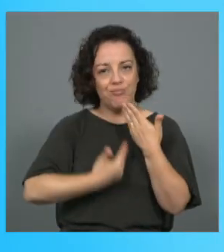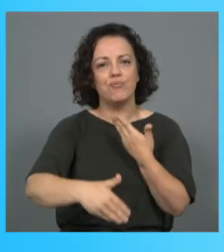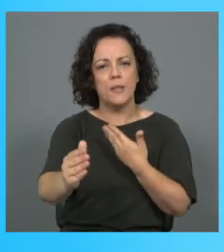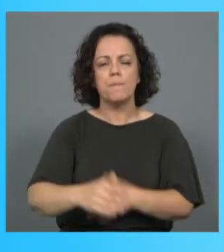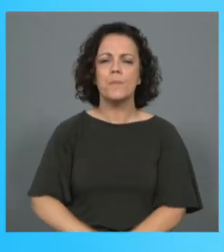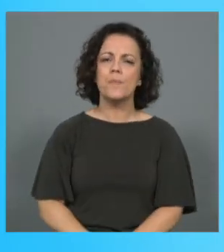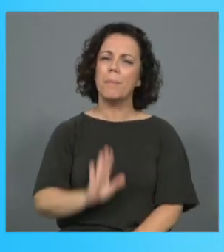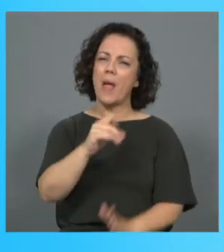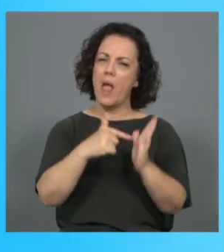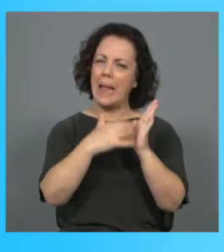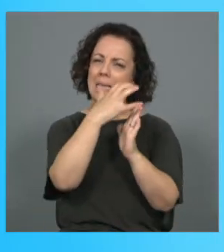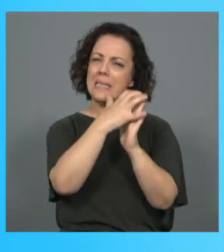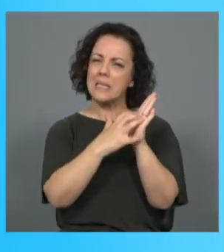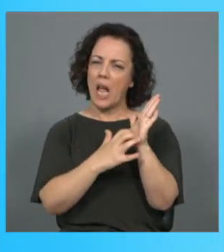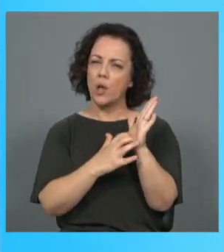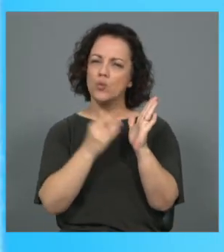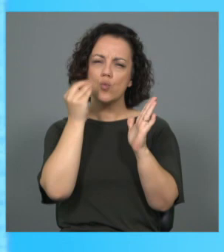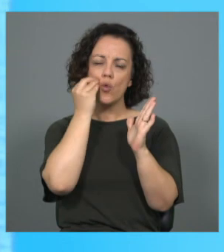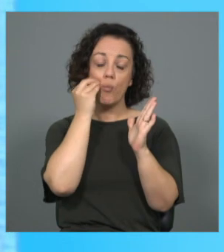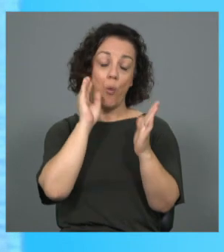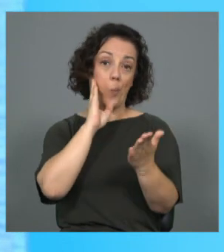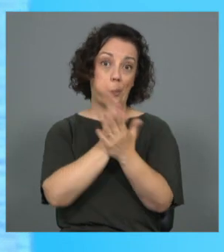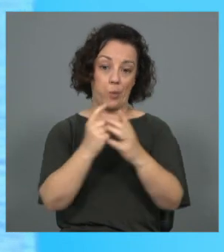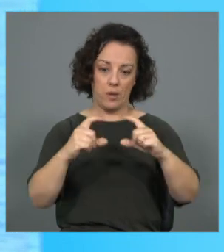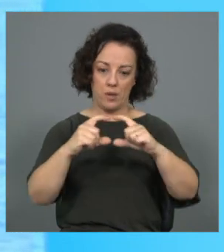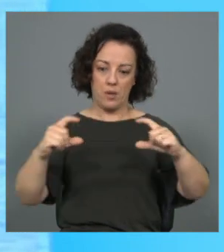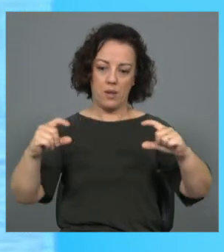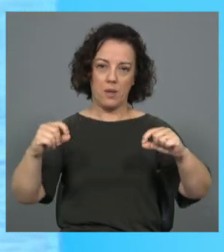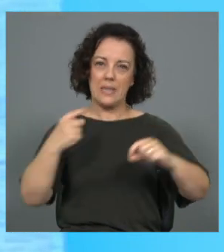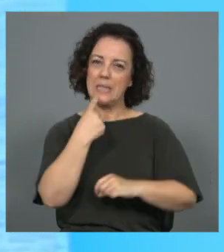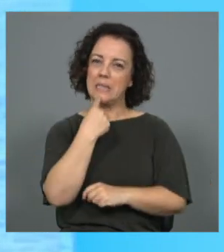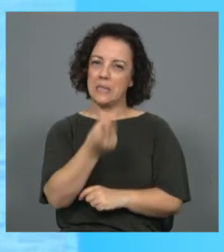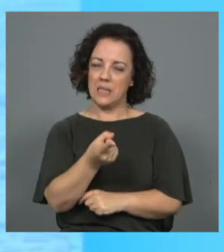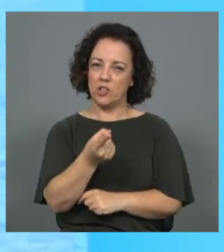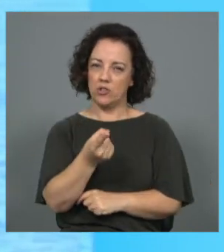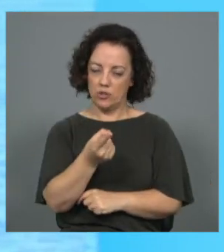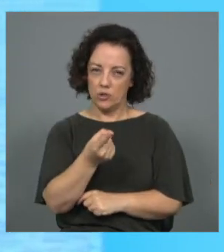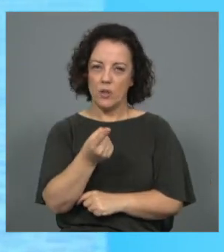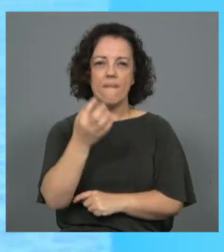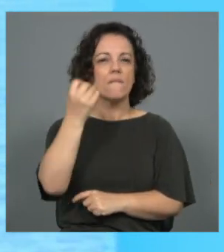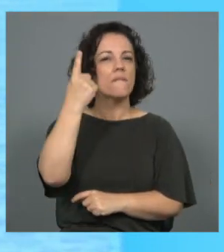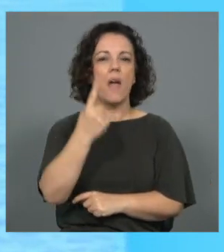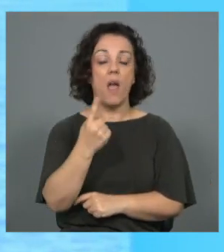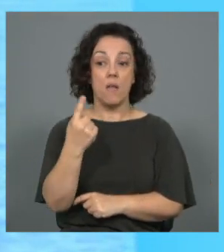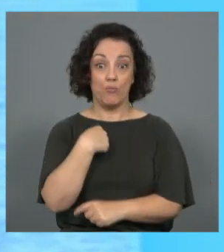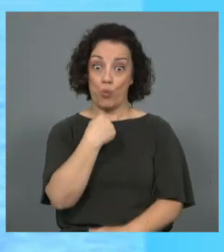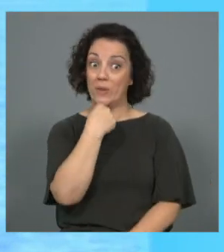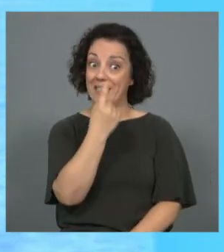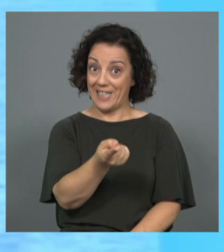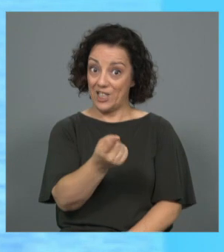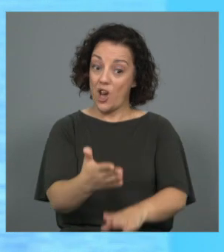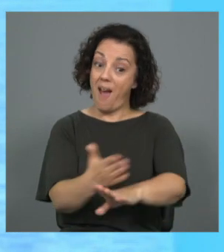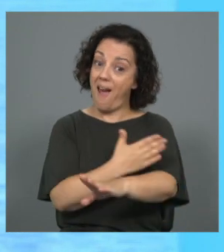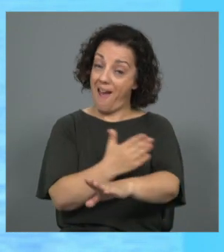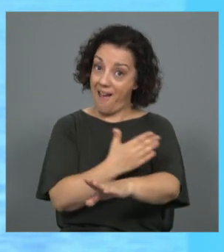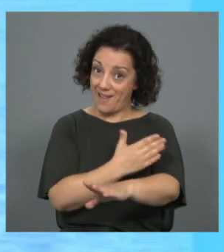deste texto, nomeadamente pela forma como termina este breve trecho, quando se afirma, disse-vos-lo agora antes de acontecer, para que